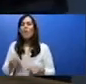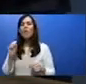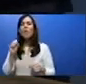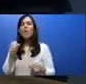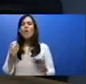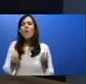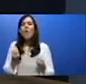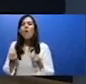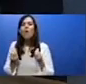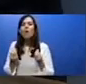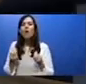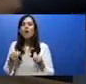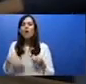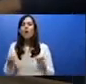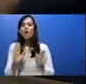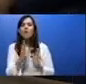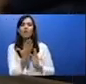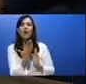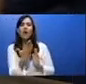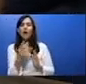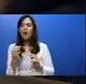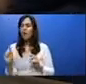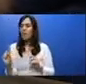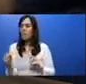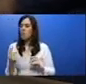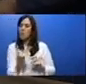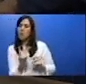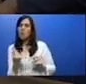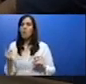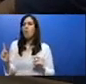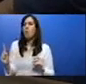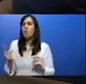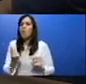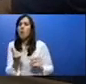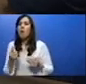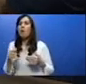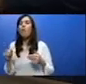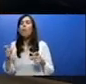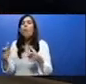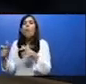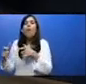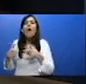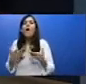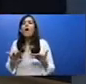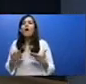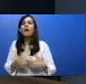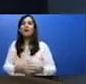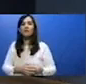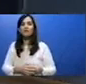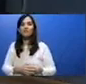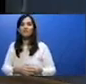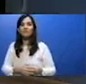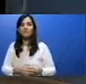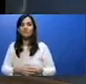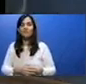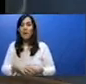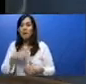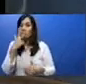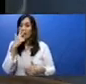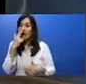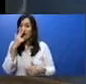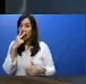está? Está de costas, de frente, de lado? Como que ela está? Ó. Ela parece